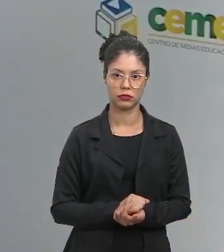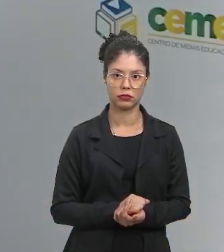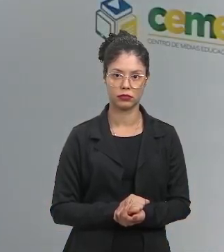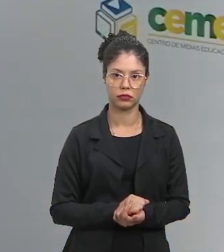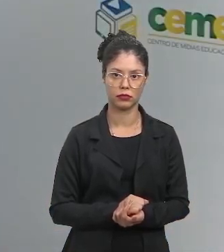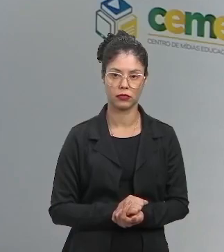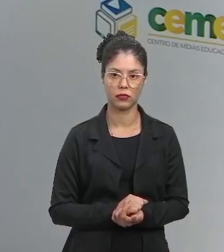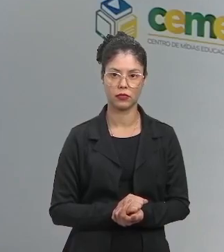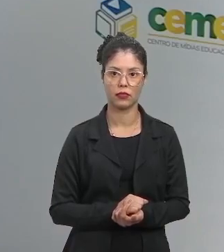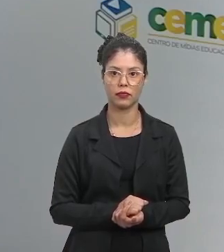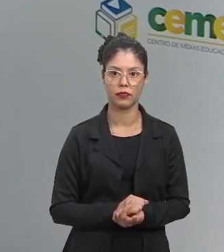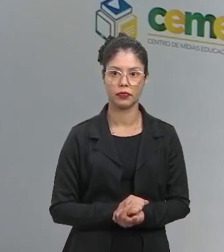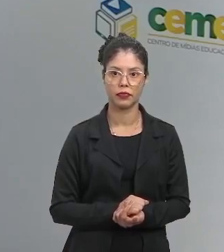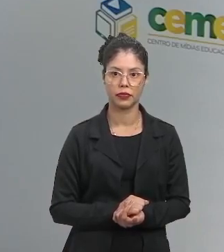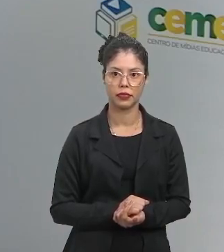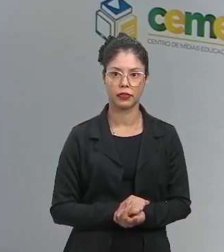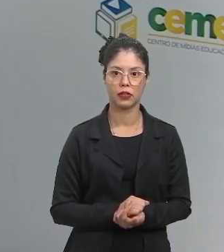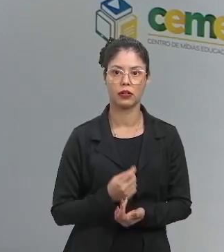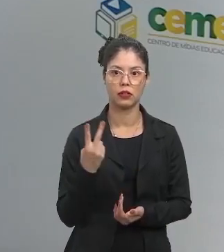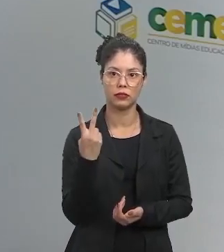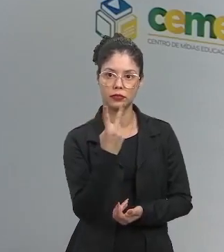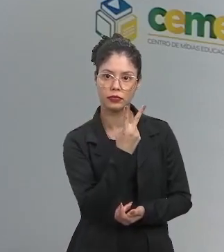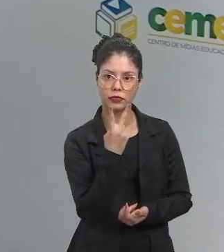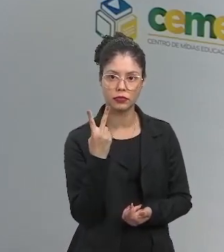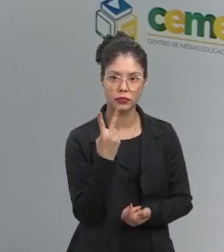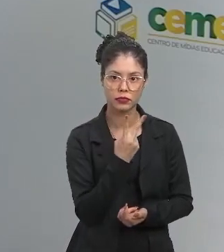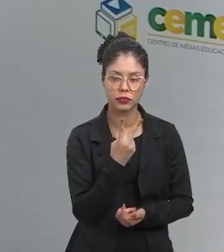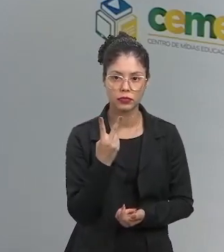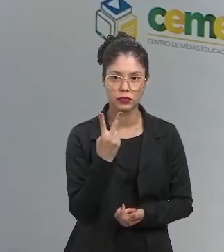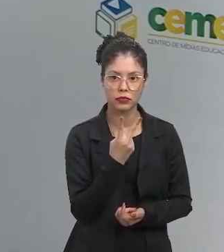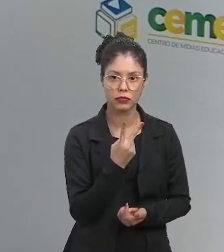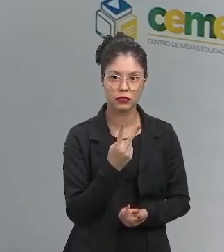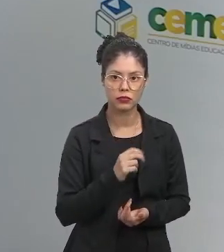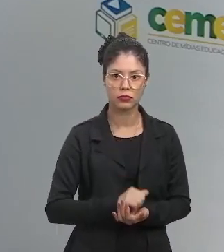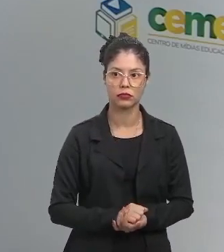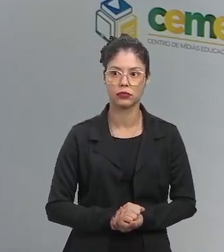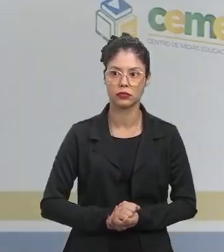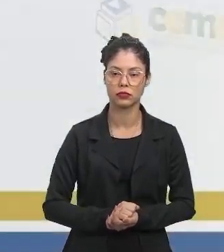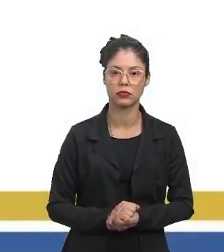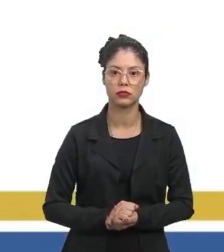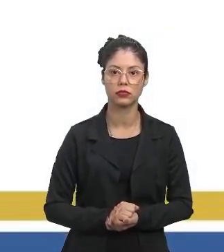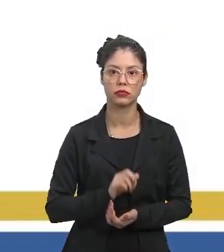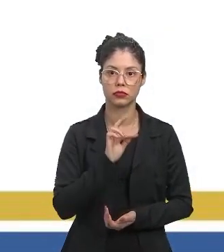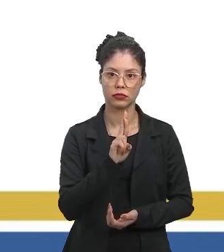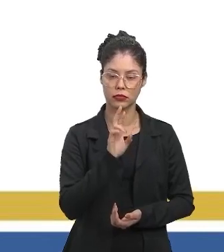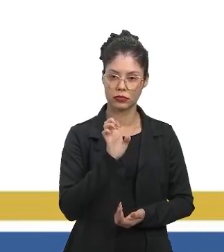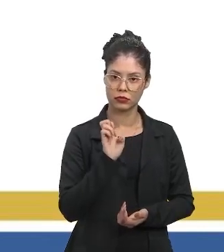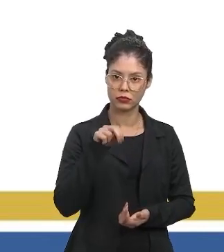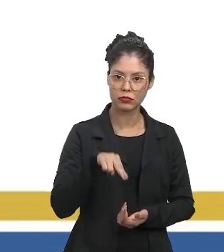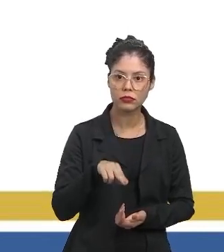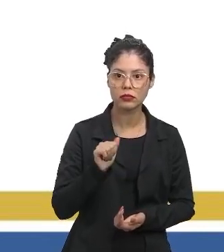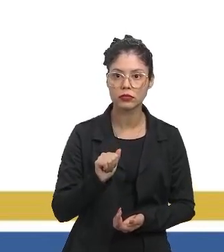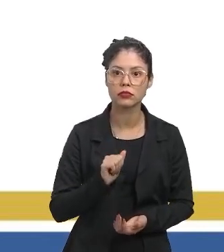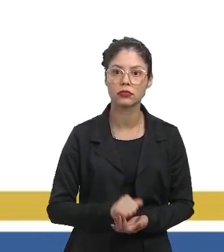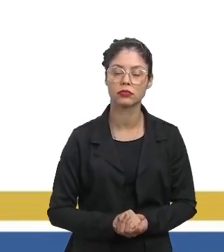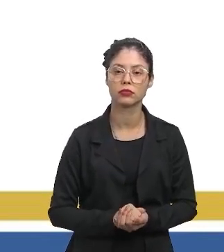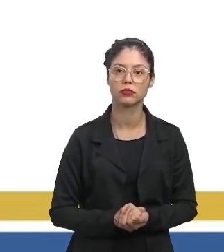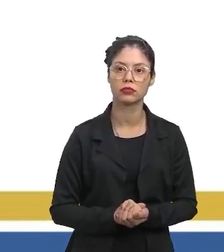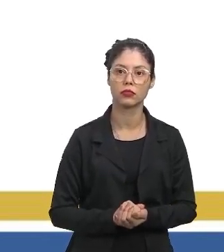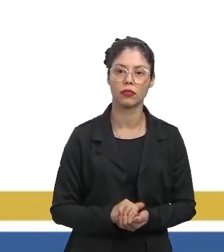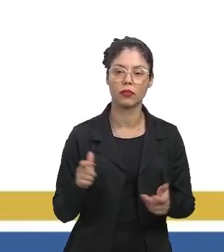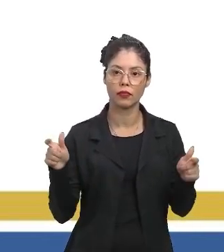só. Existem 2 subunidades do RNA.